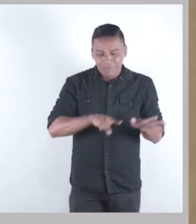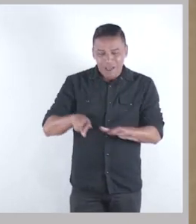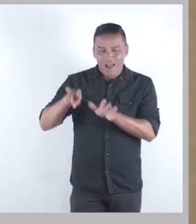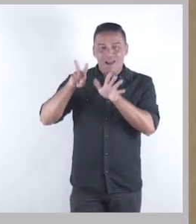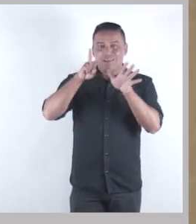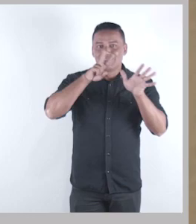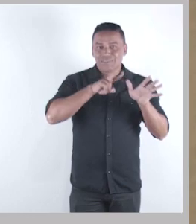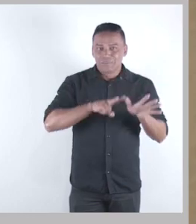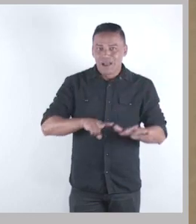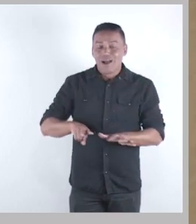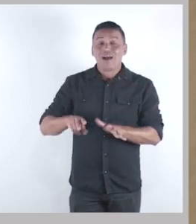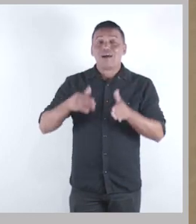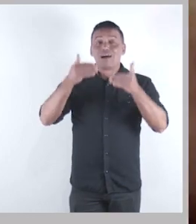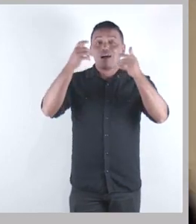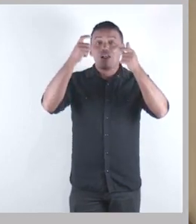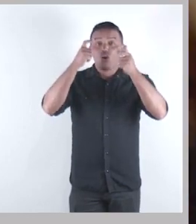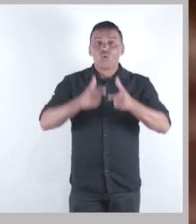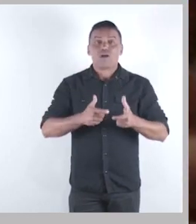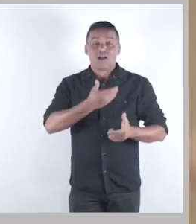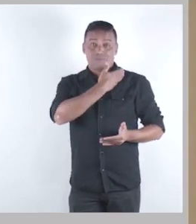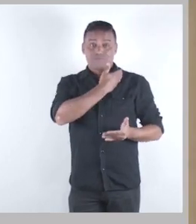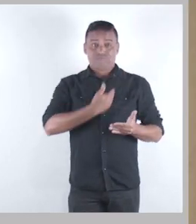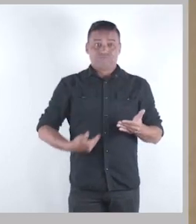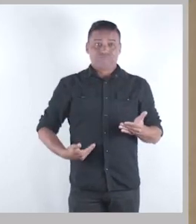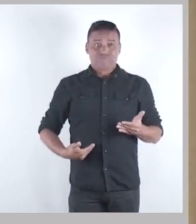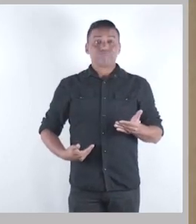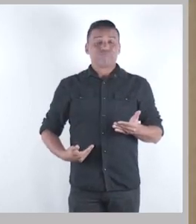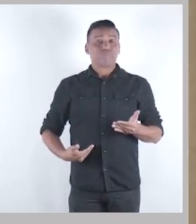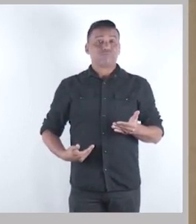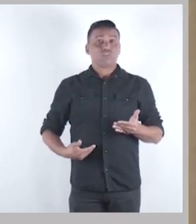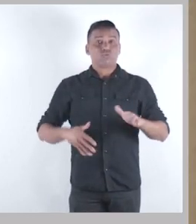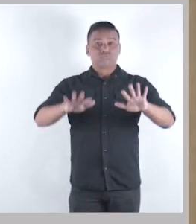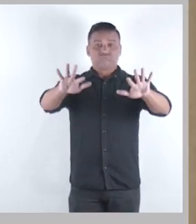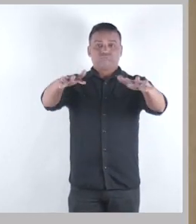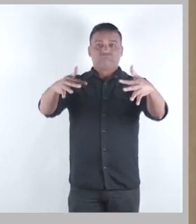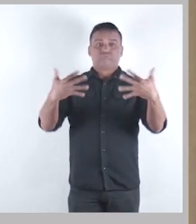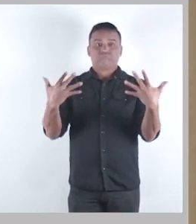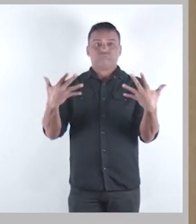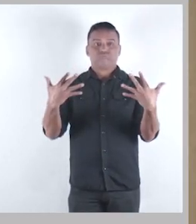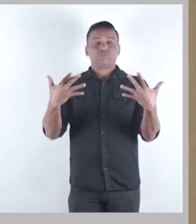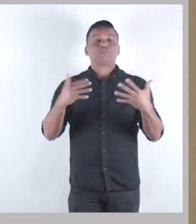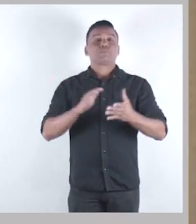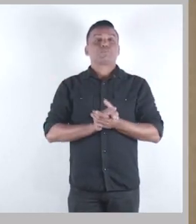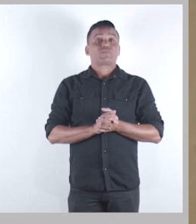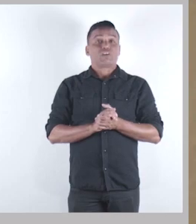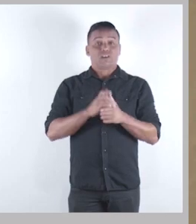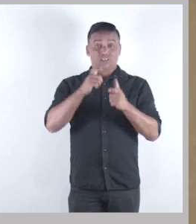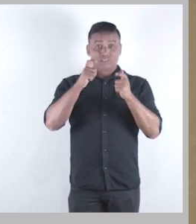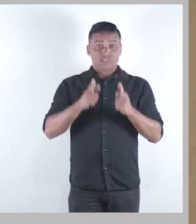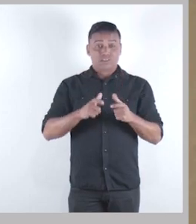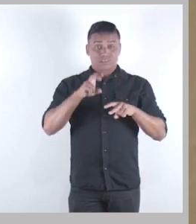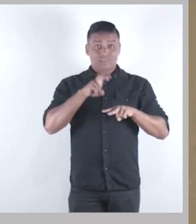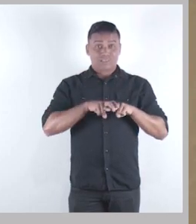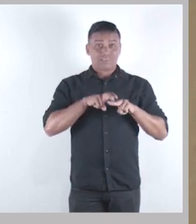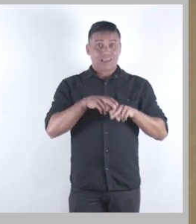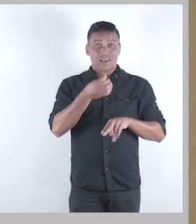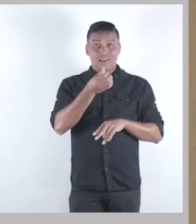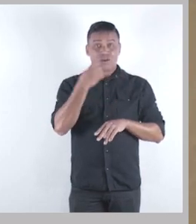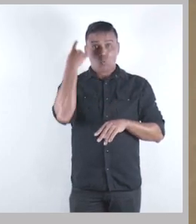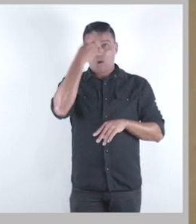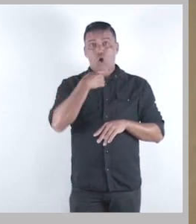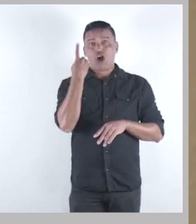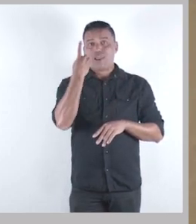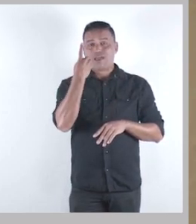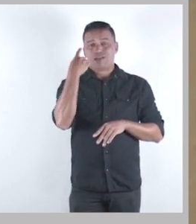semanalmente num espaço público para sermos vistos, e nesse espaço público íamos sentar 60 minutos, 1 hora de